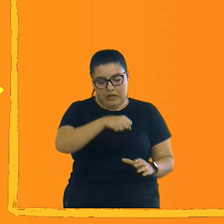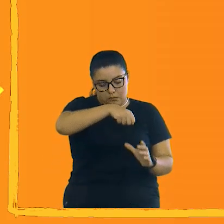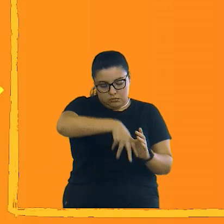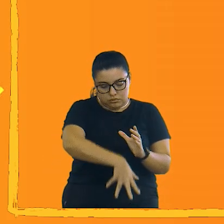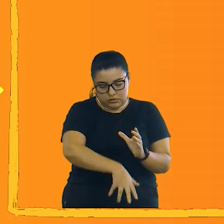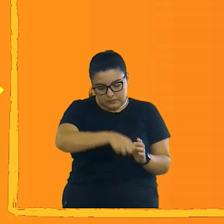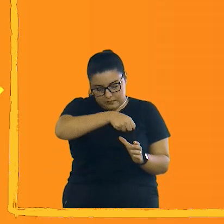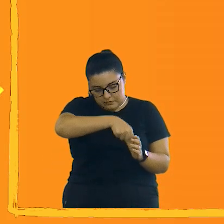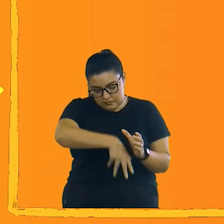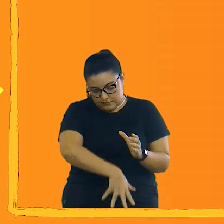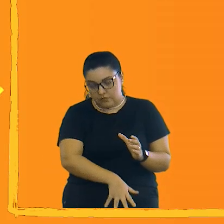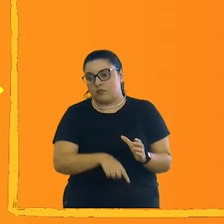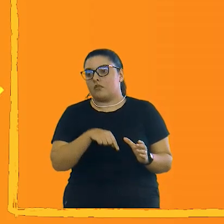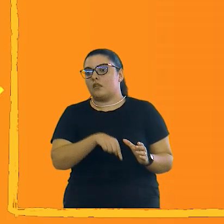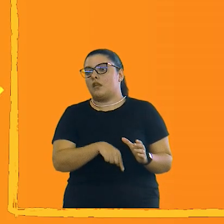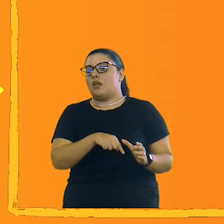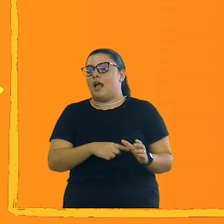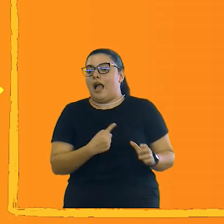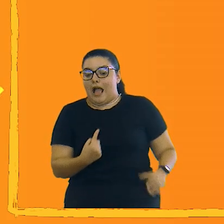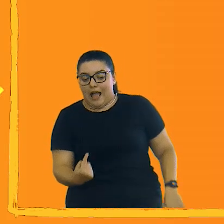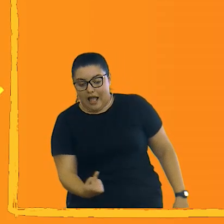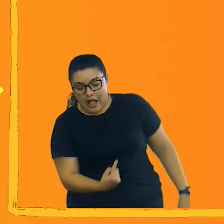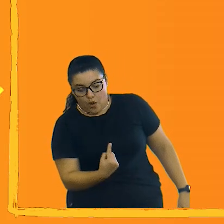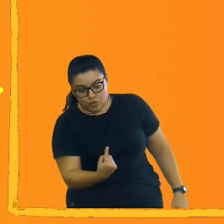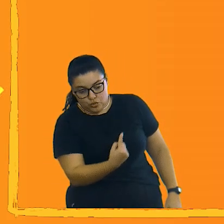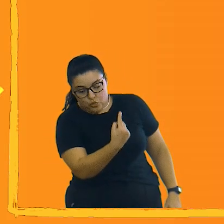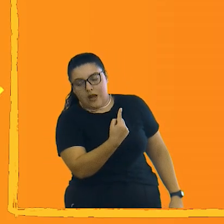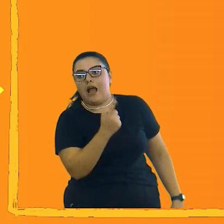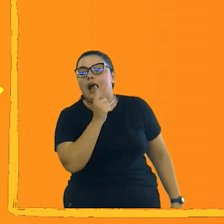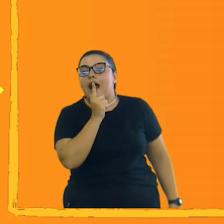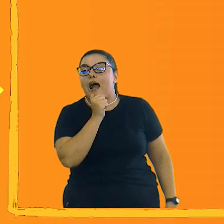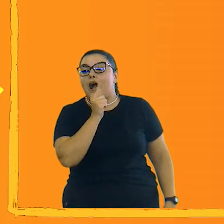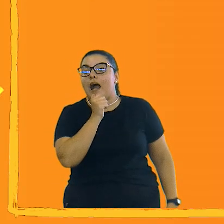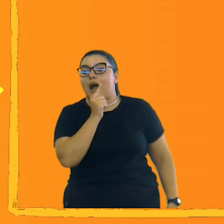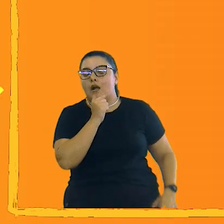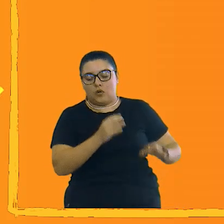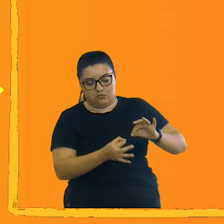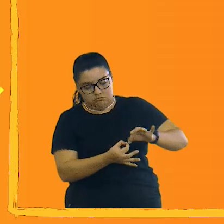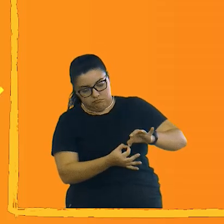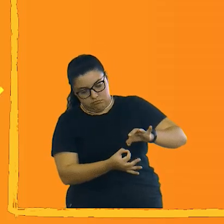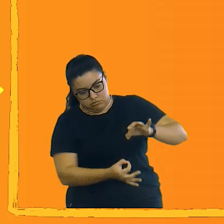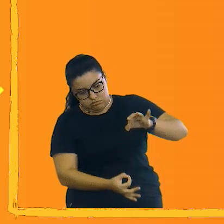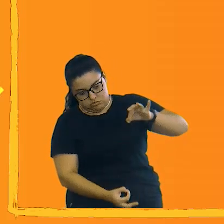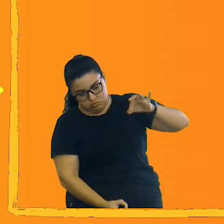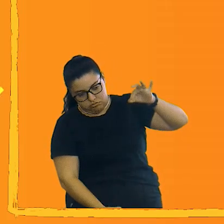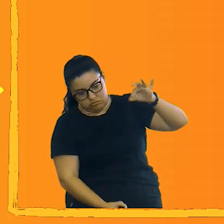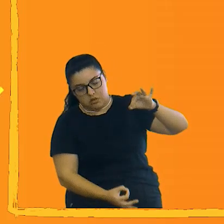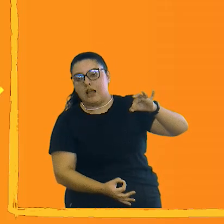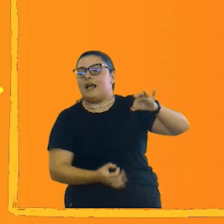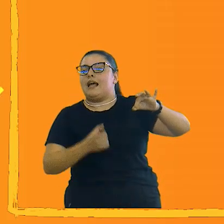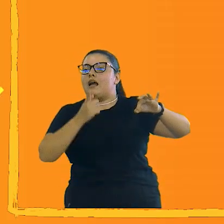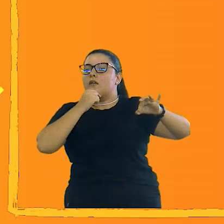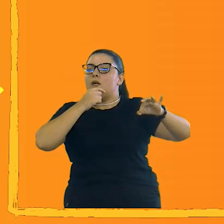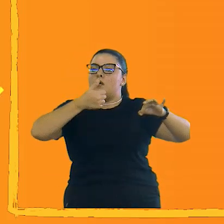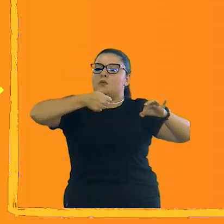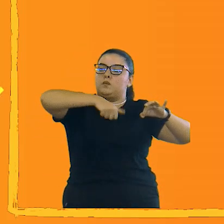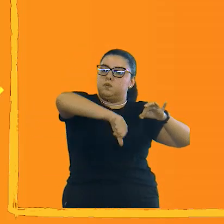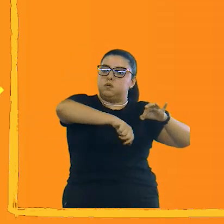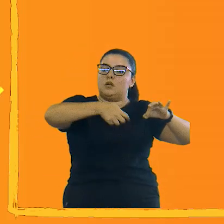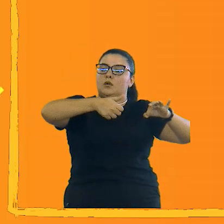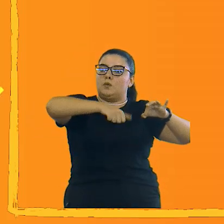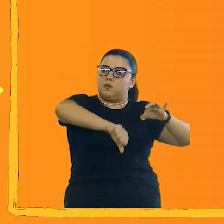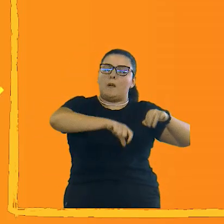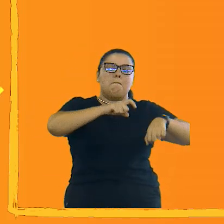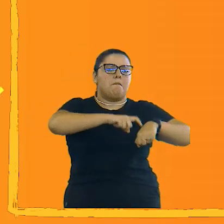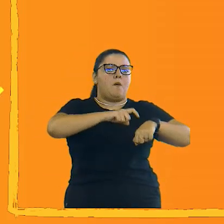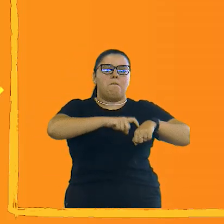seu proprietário registrou a altura do nível da água no interior da cisterna durante o abastecimento em diferentes